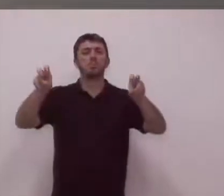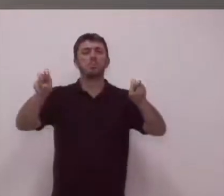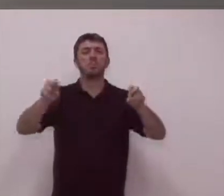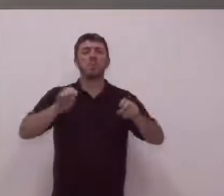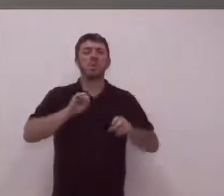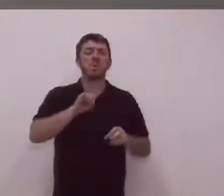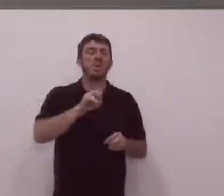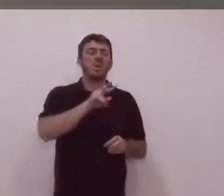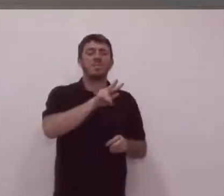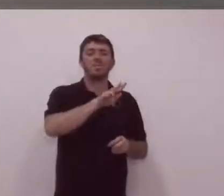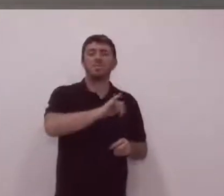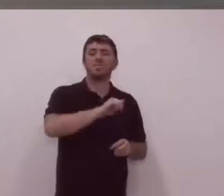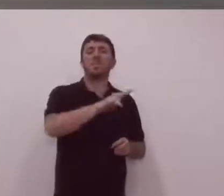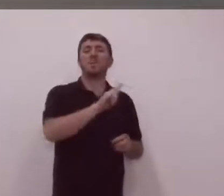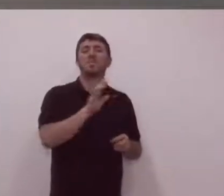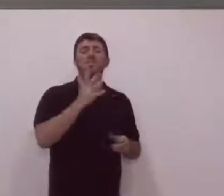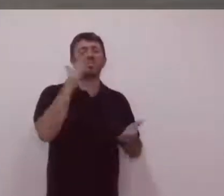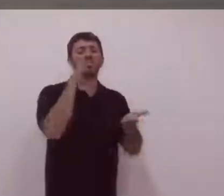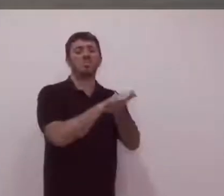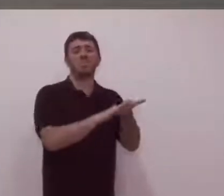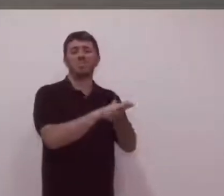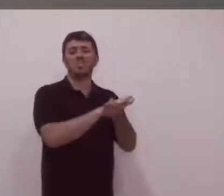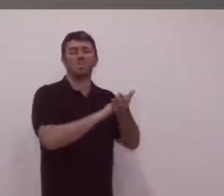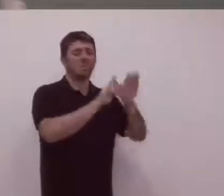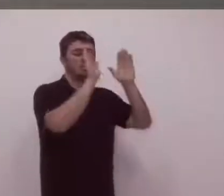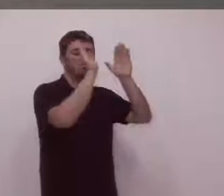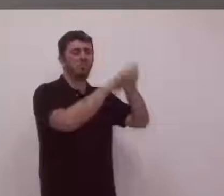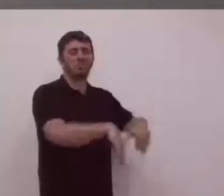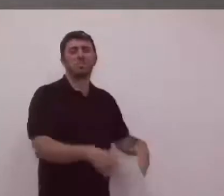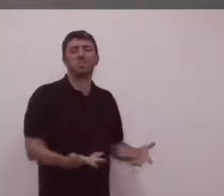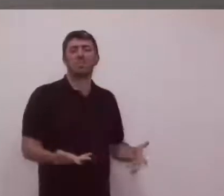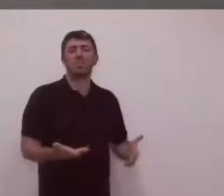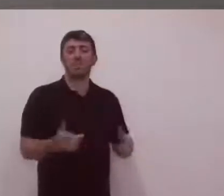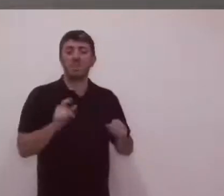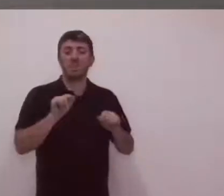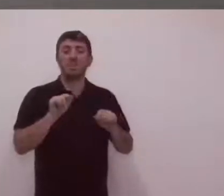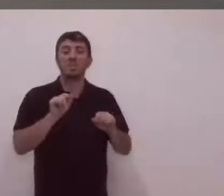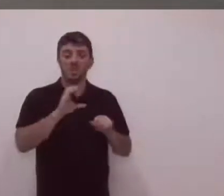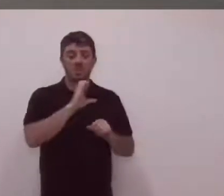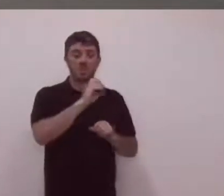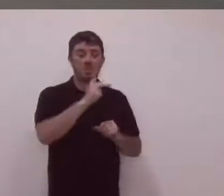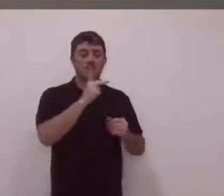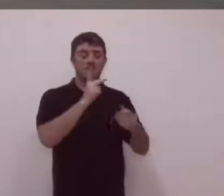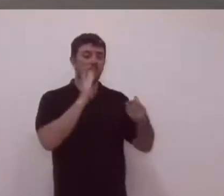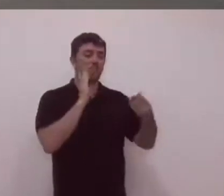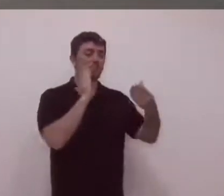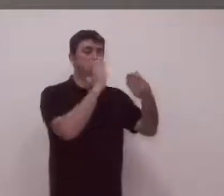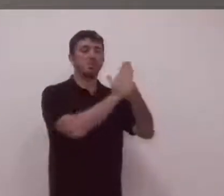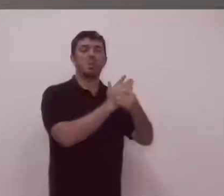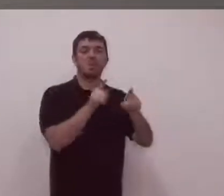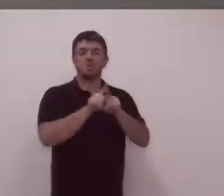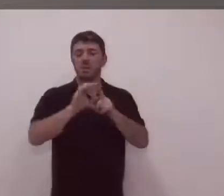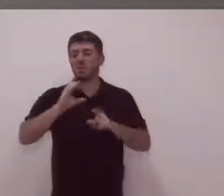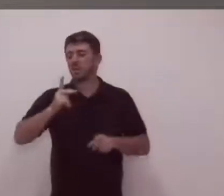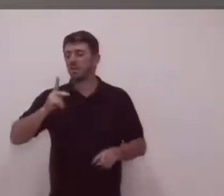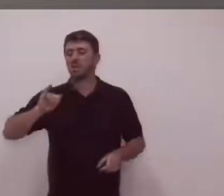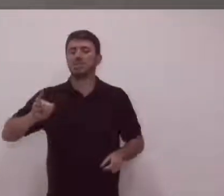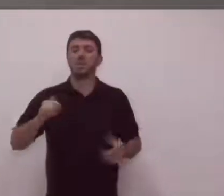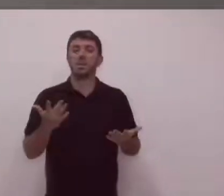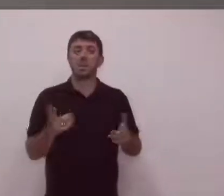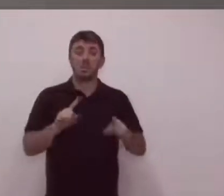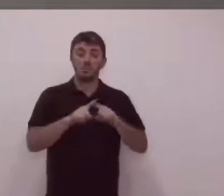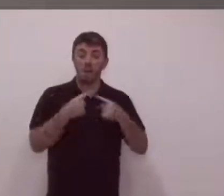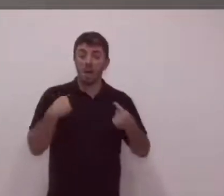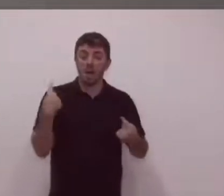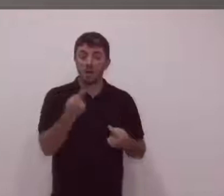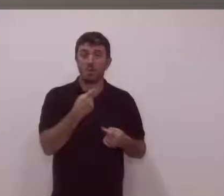nada foram abriram comissão processante abriram cpi mas nós deveríamos estar aqui os 13 vereadores